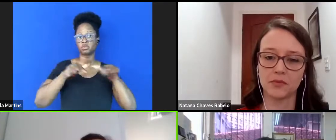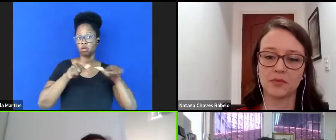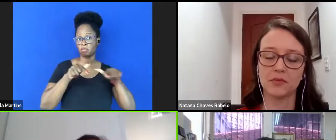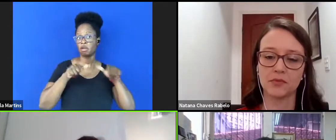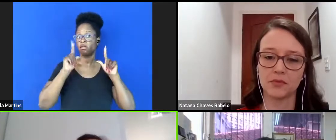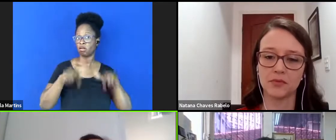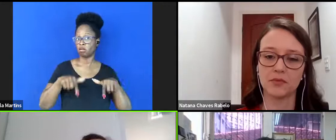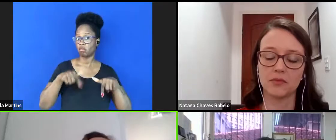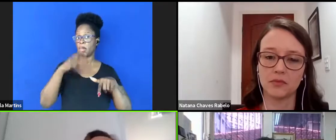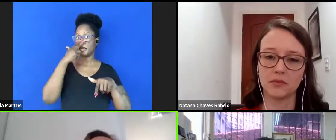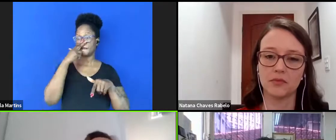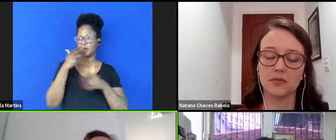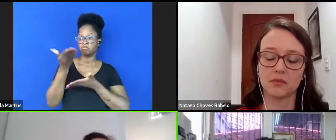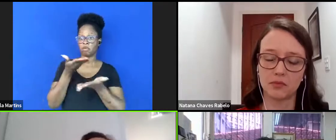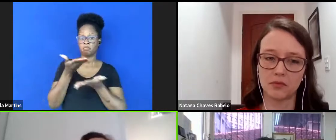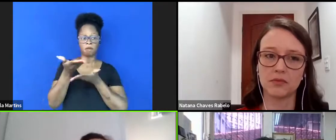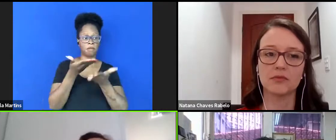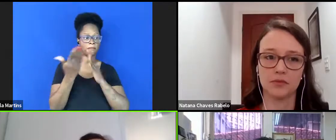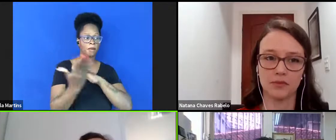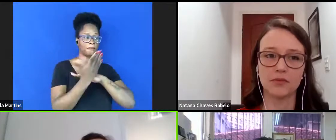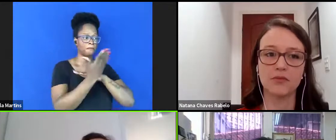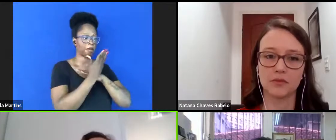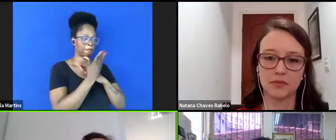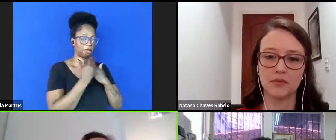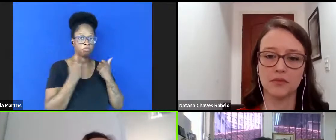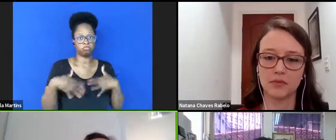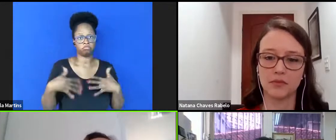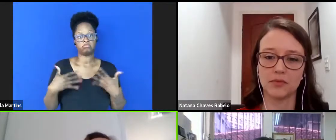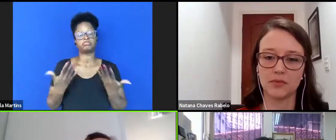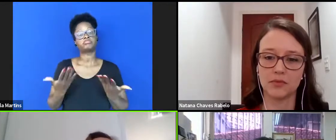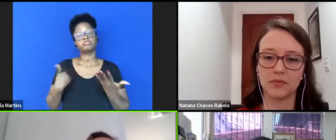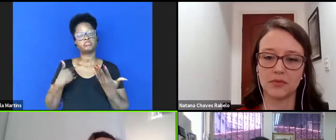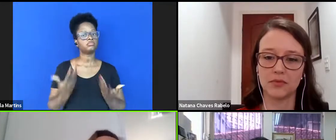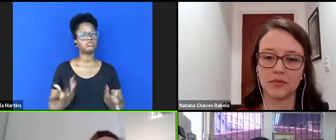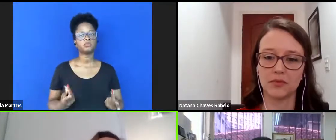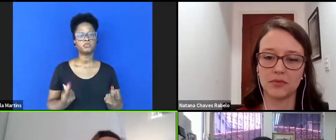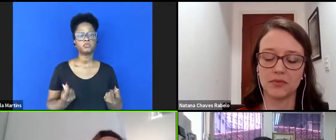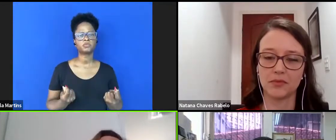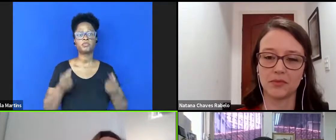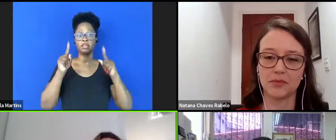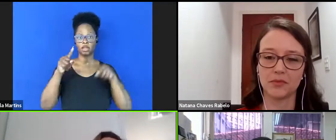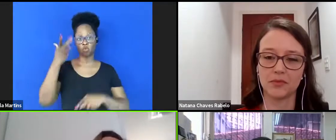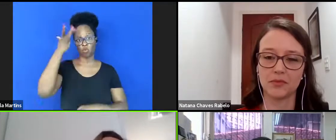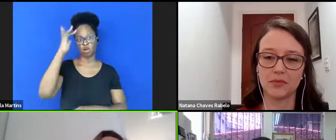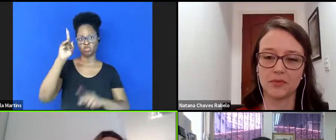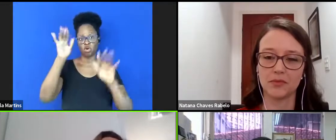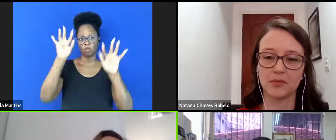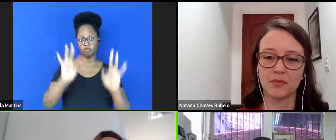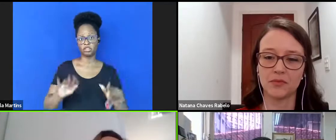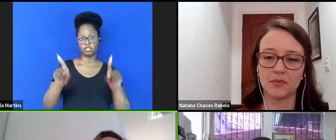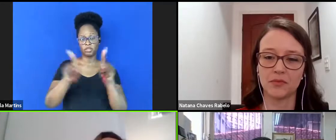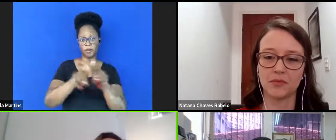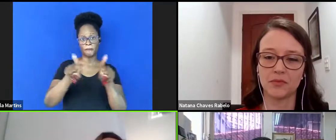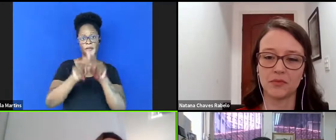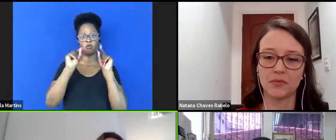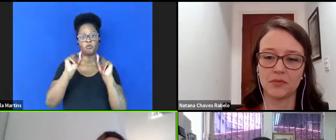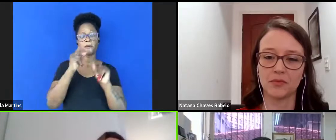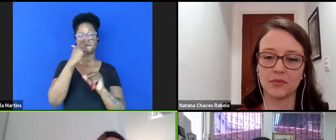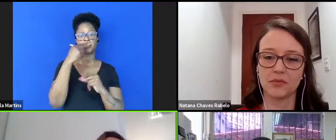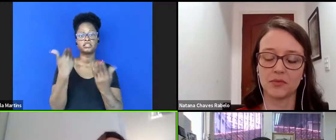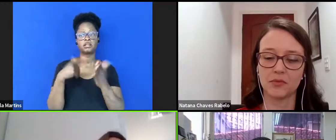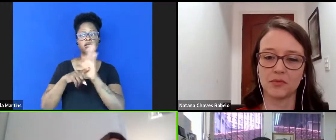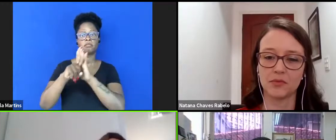muita colaboração, muitas mãos, e eu acho que é uma felicidade também para a